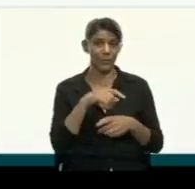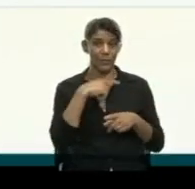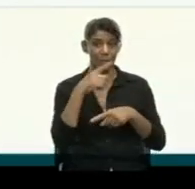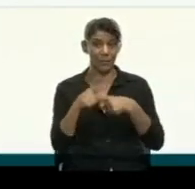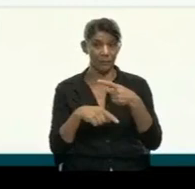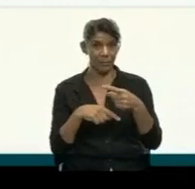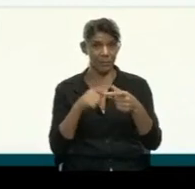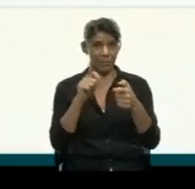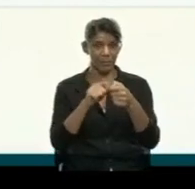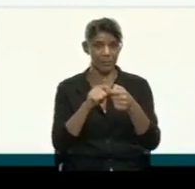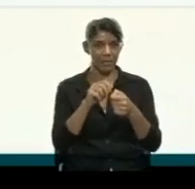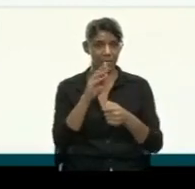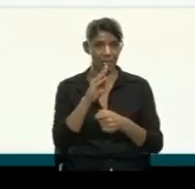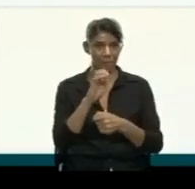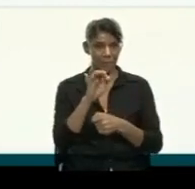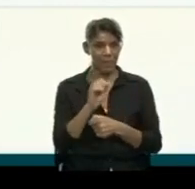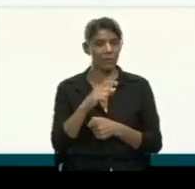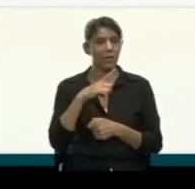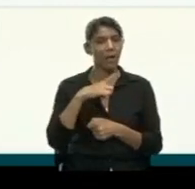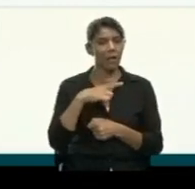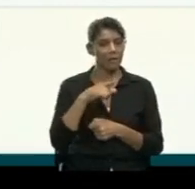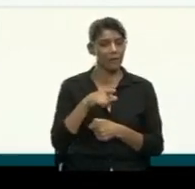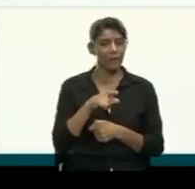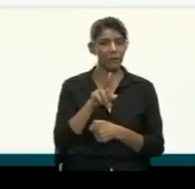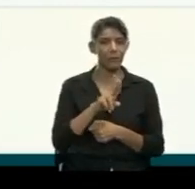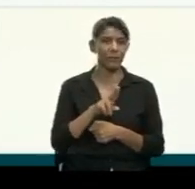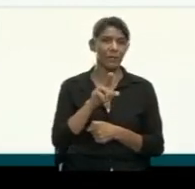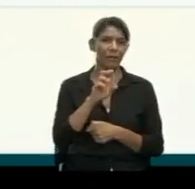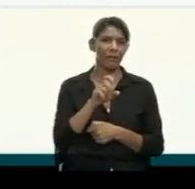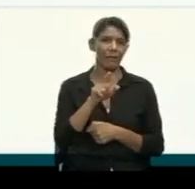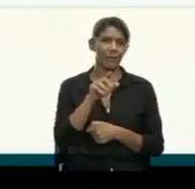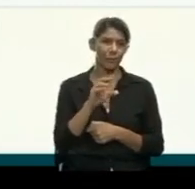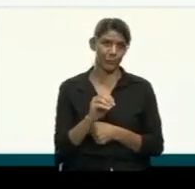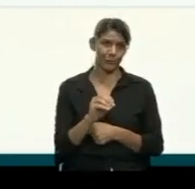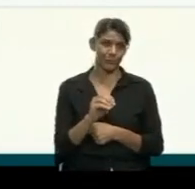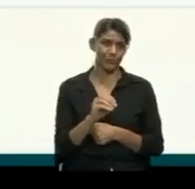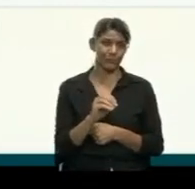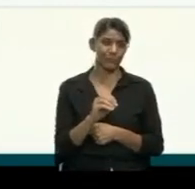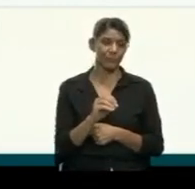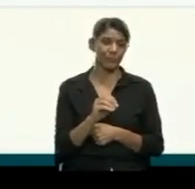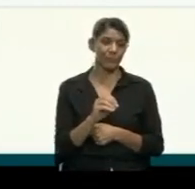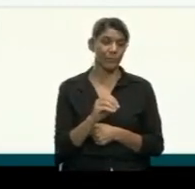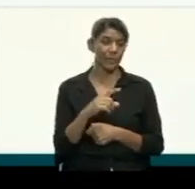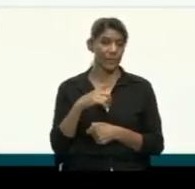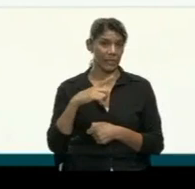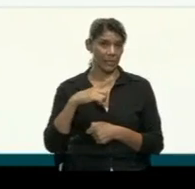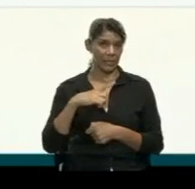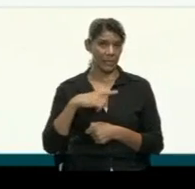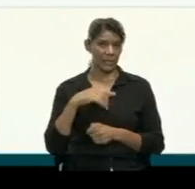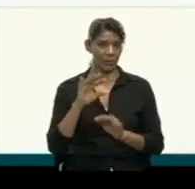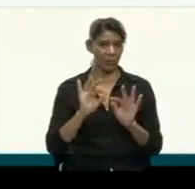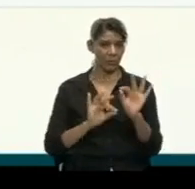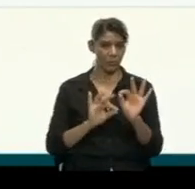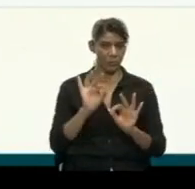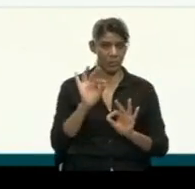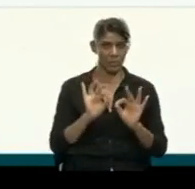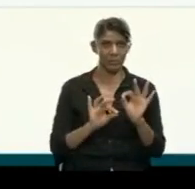gente armar o gabarito, aí a gente vai trabalhar com o eixo. O que seria um eixo, professor? A gente tem o nosso projeto